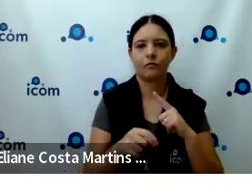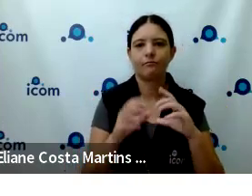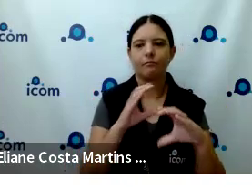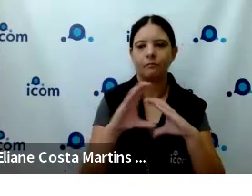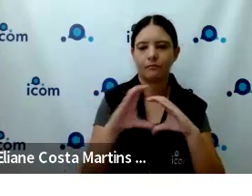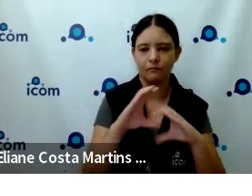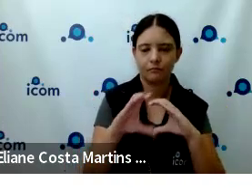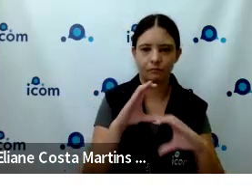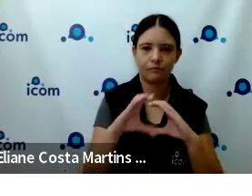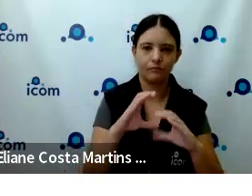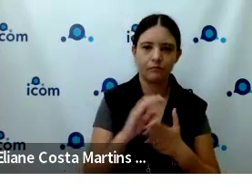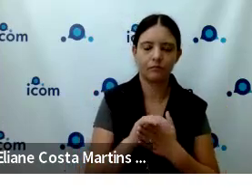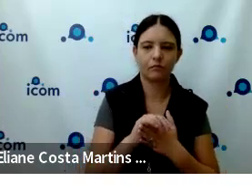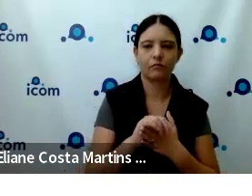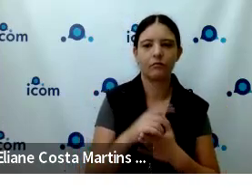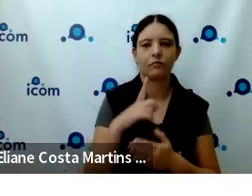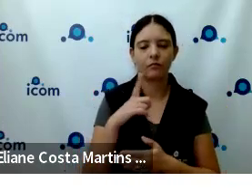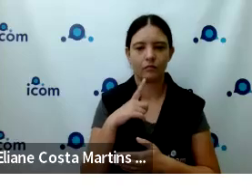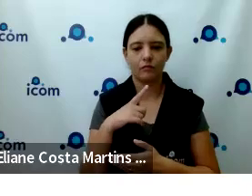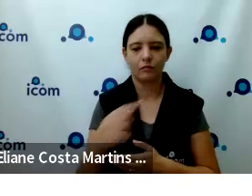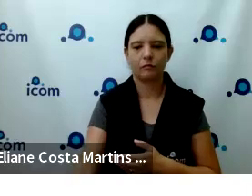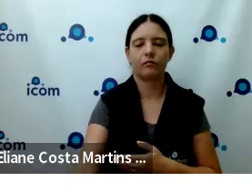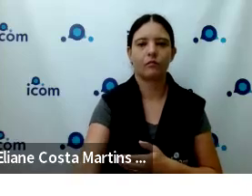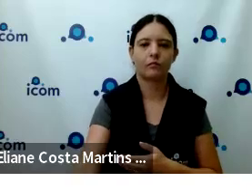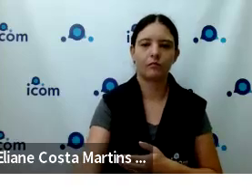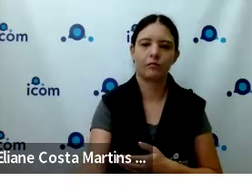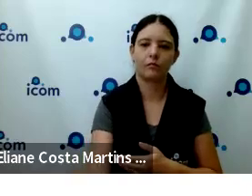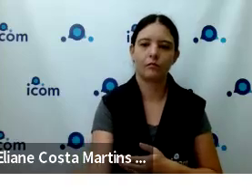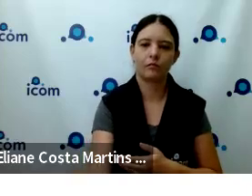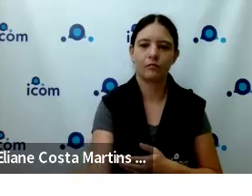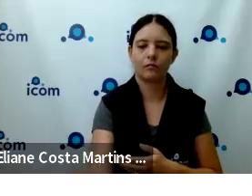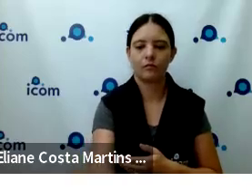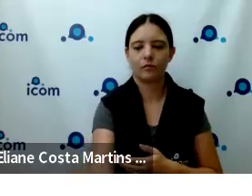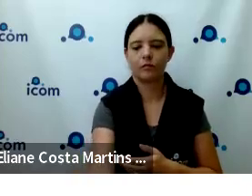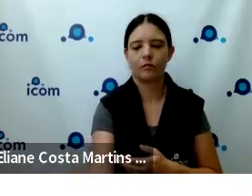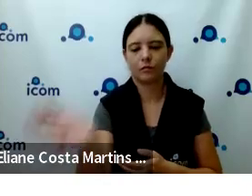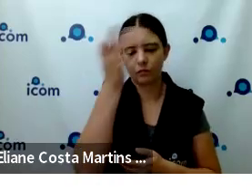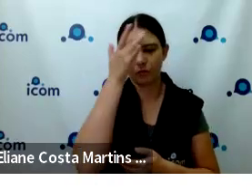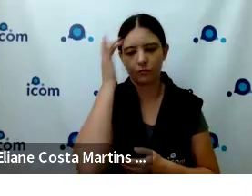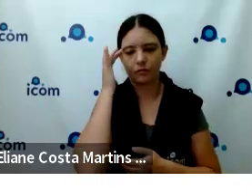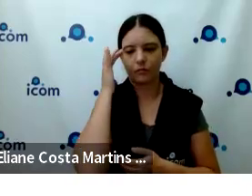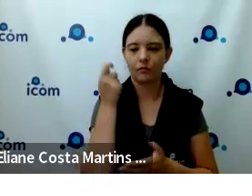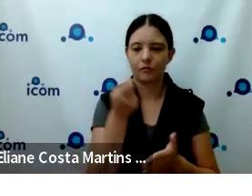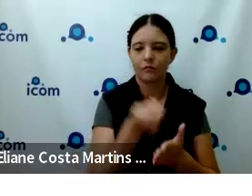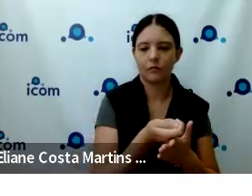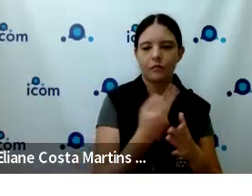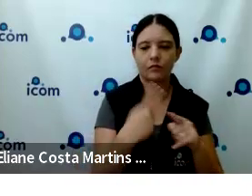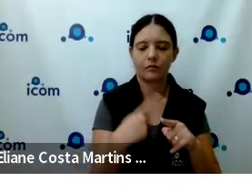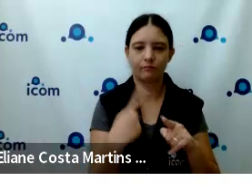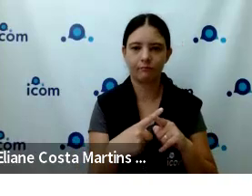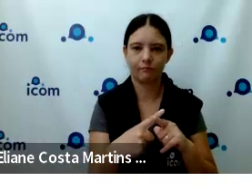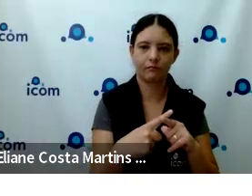comunicação entre a autoridade fiscalizadora e contribuinte. Os canais de comunicação, em geral, são